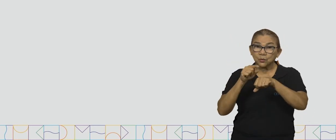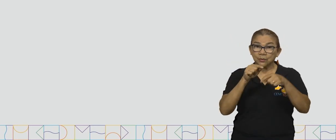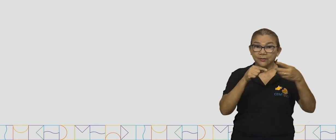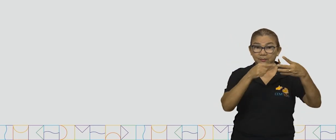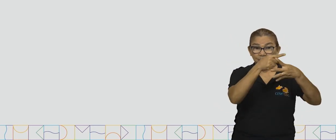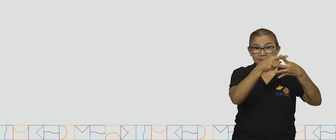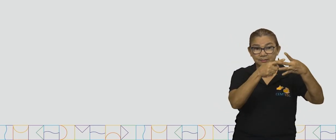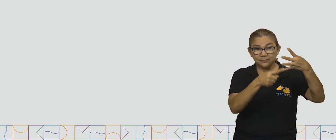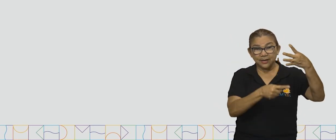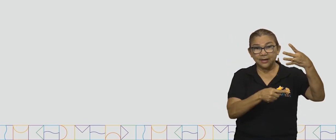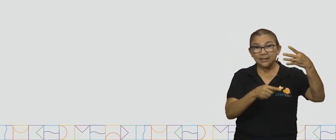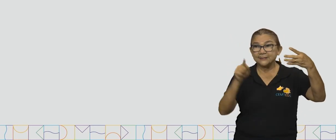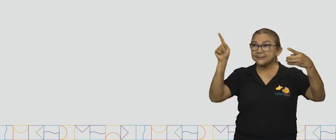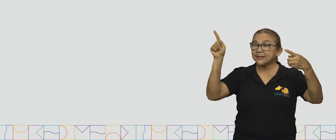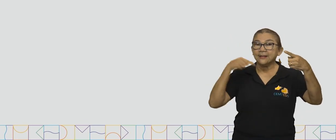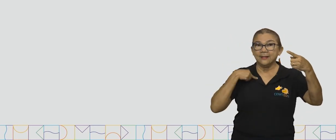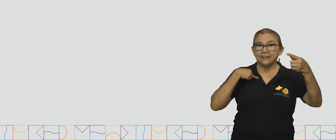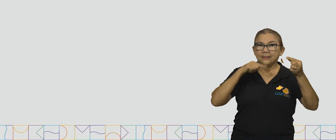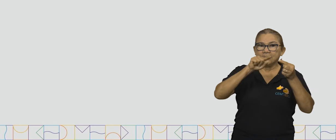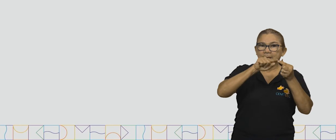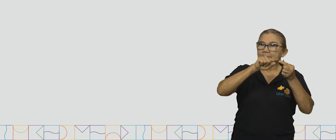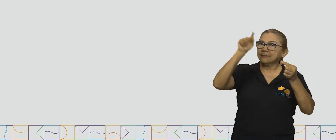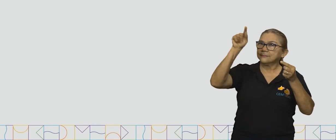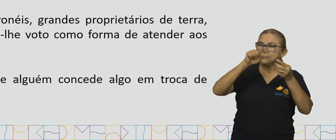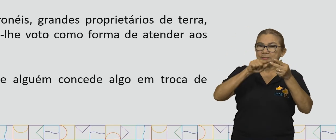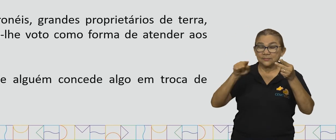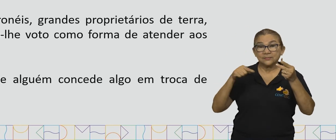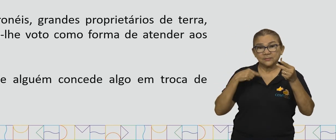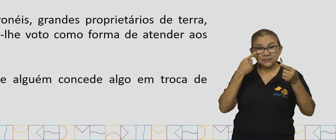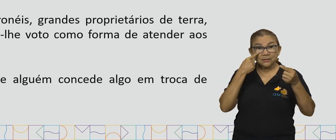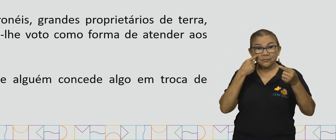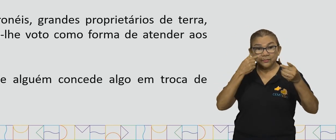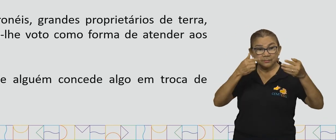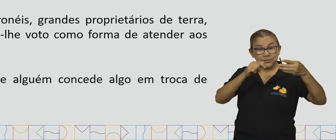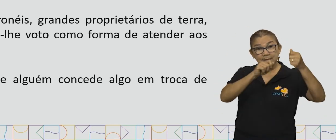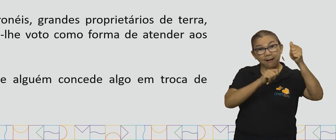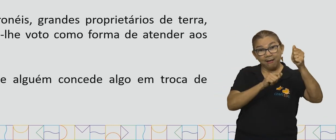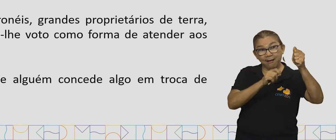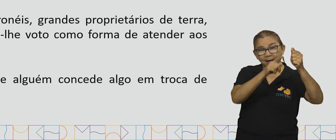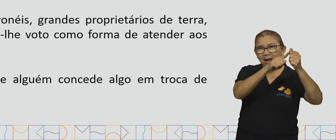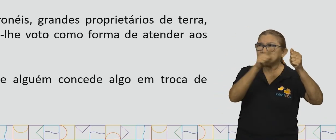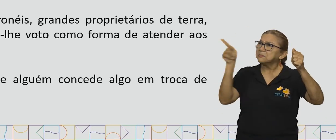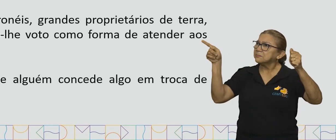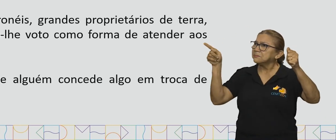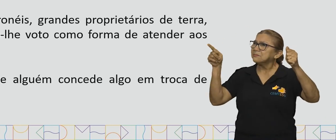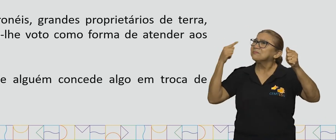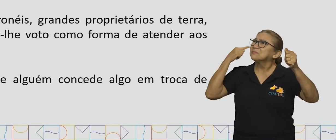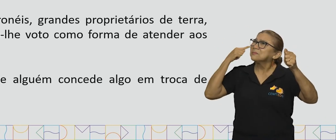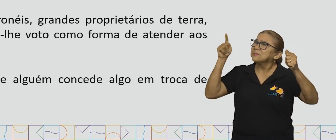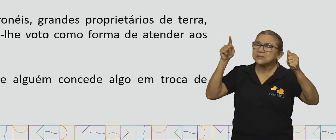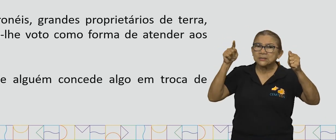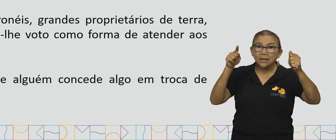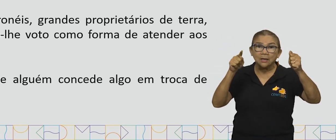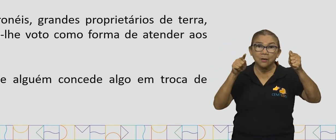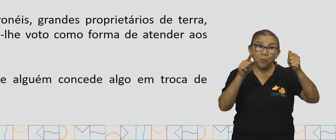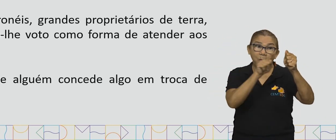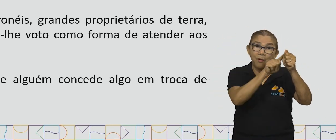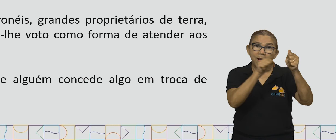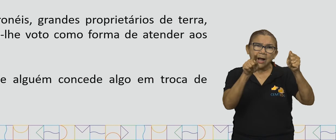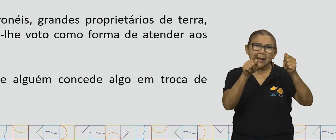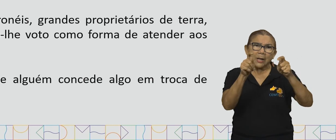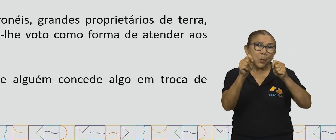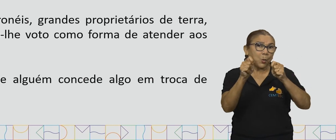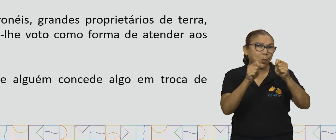cada uma dessas características da República Velha. Na letra A, era o controle que os